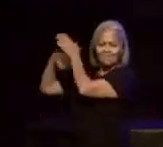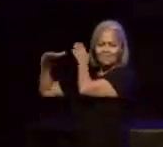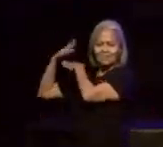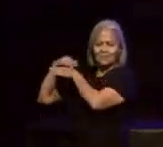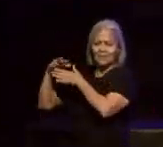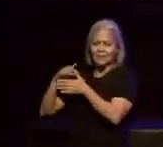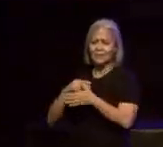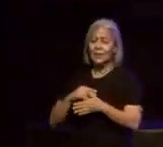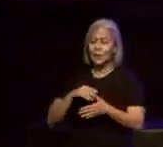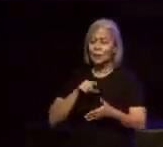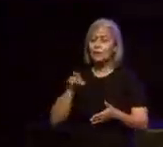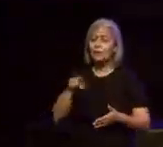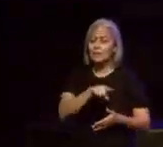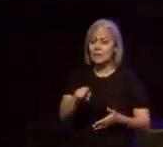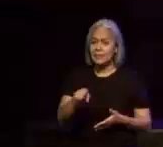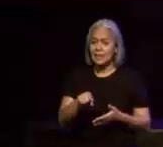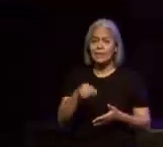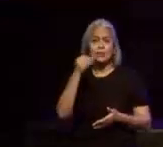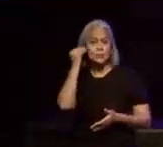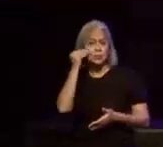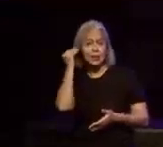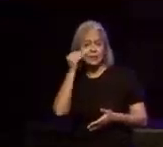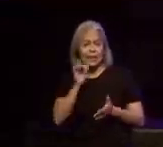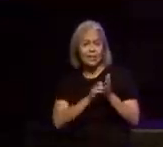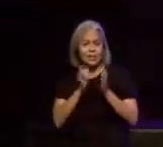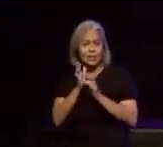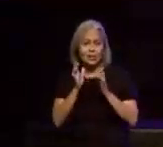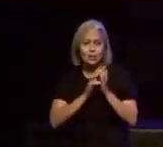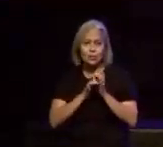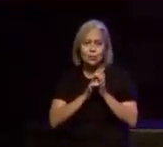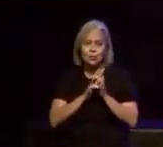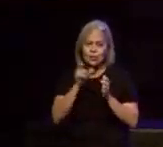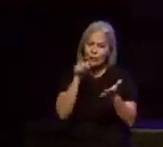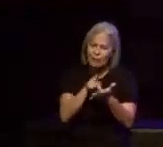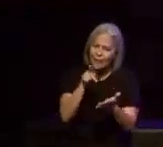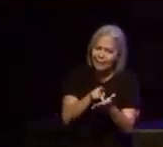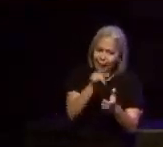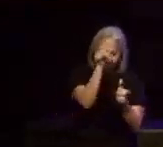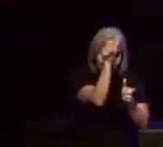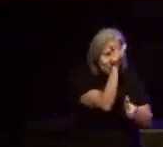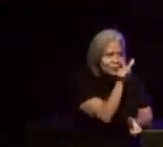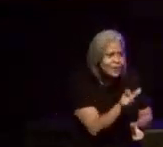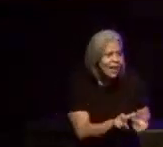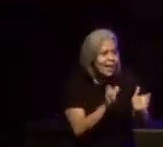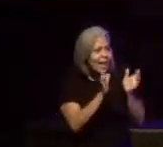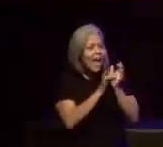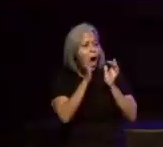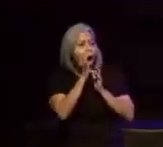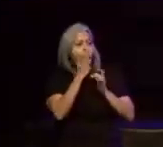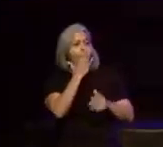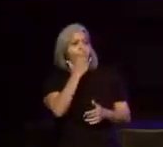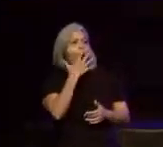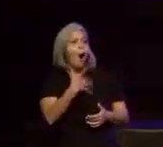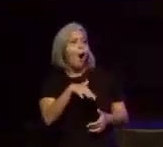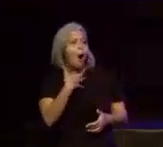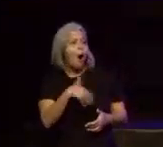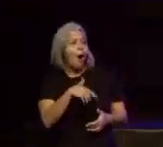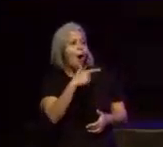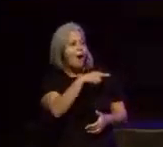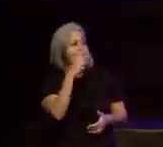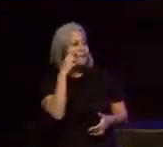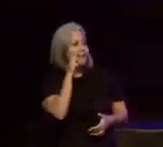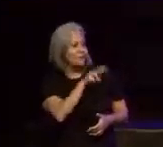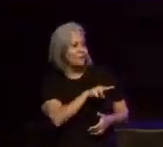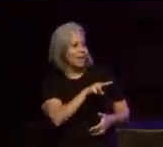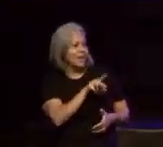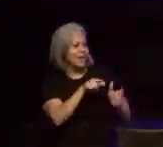no corpo dele, no corpo físico dele. Você ouvia ele falar, você via ver ele em ação. Como é que isso acontece hoje, do outro